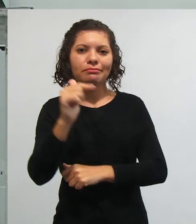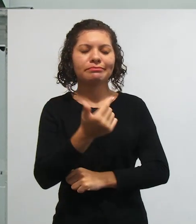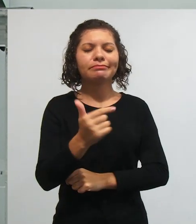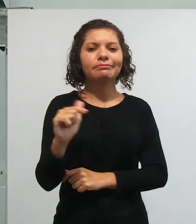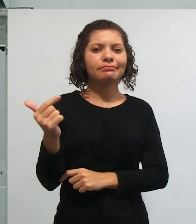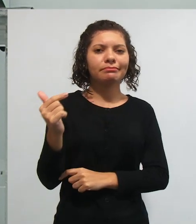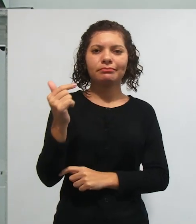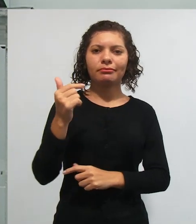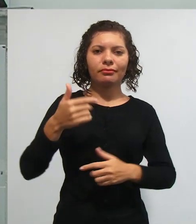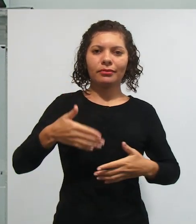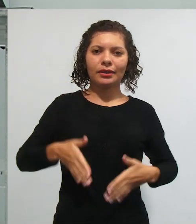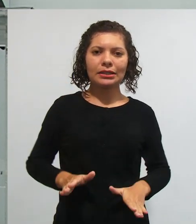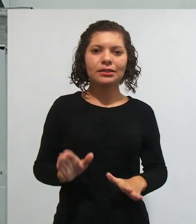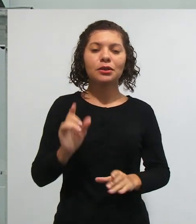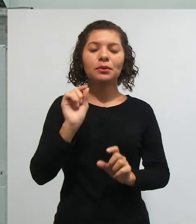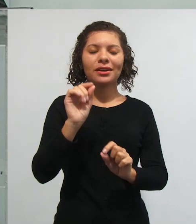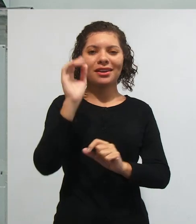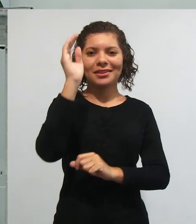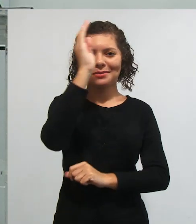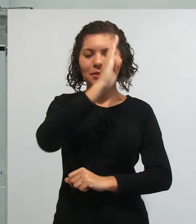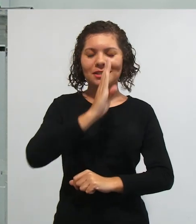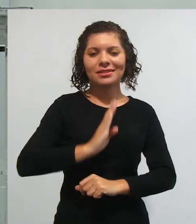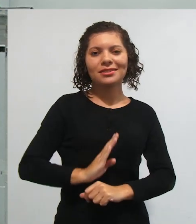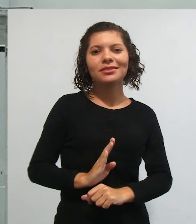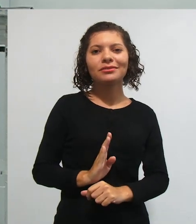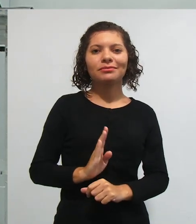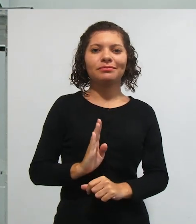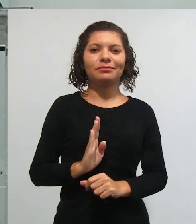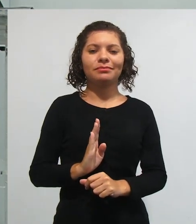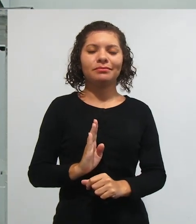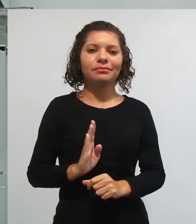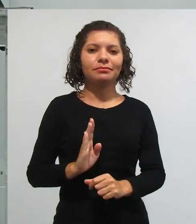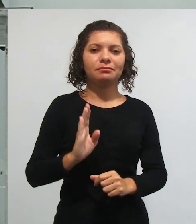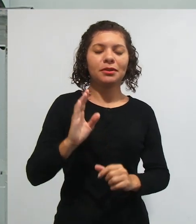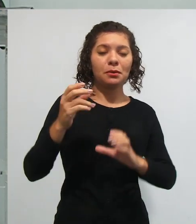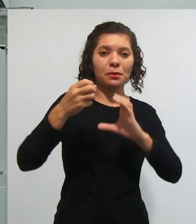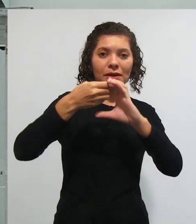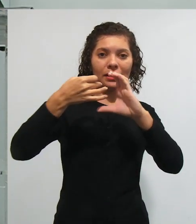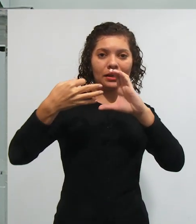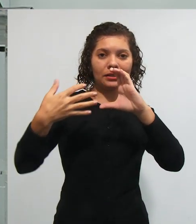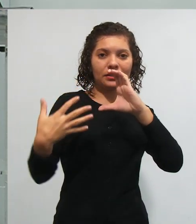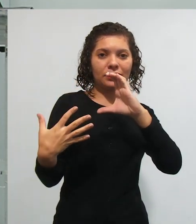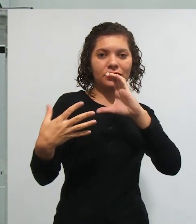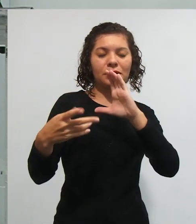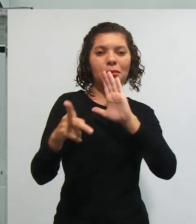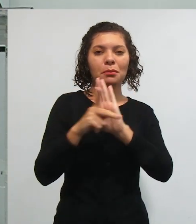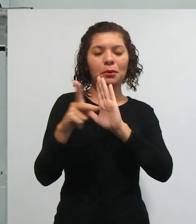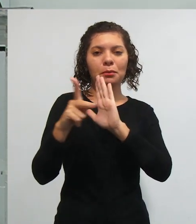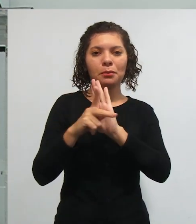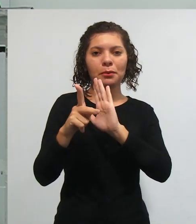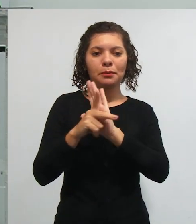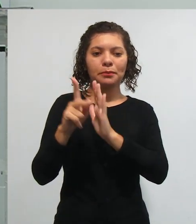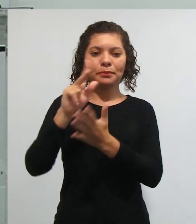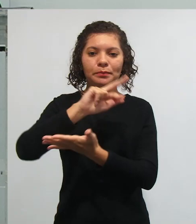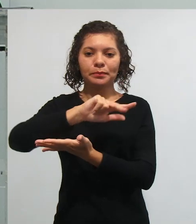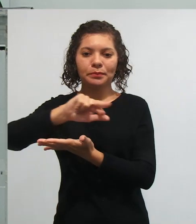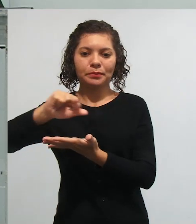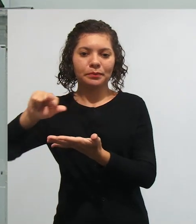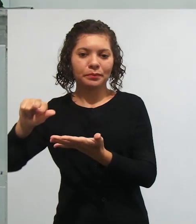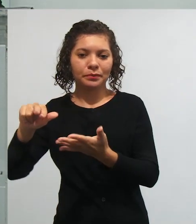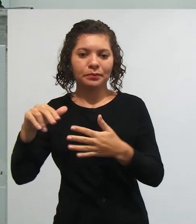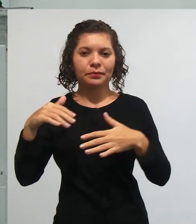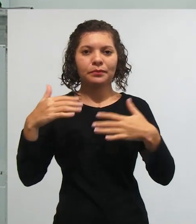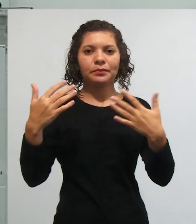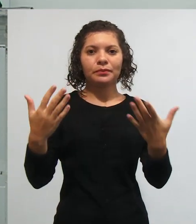esse processo de exclusão que caracteriza a diferença então é um processo de inclusão